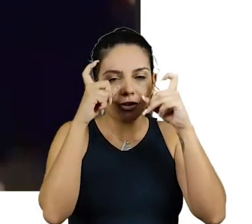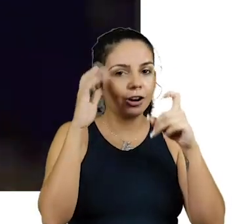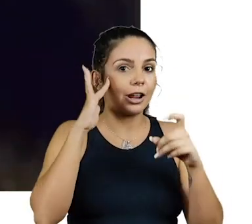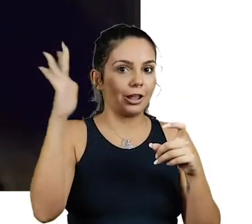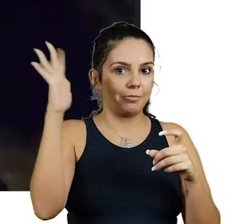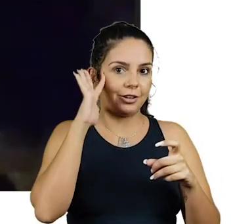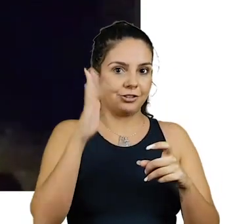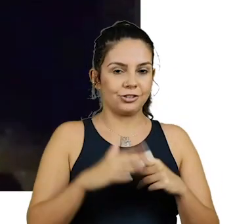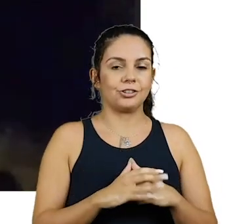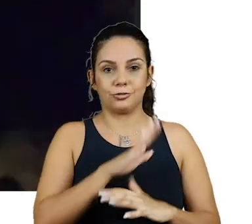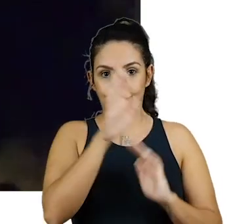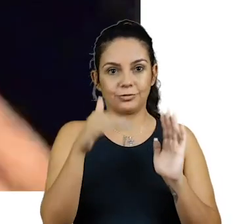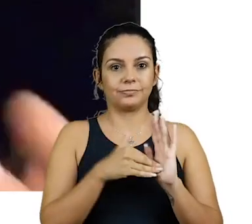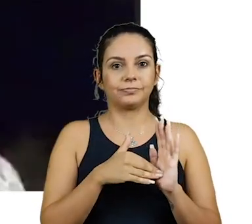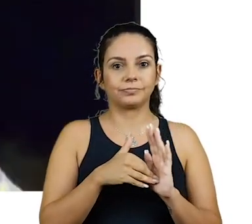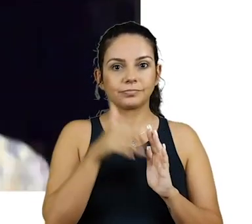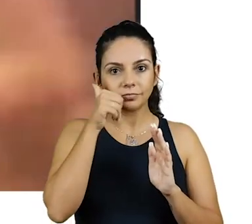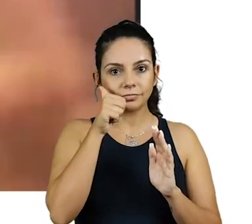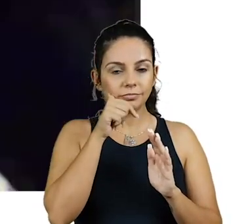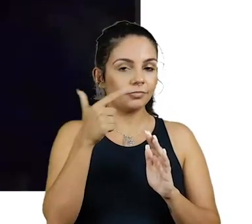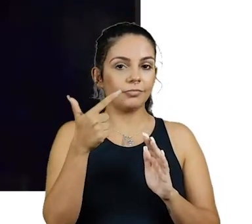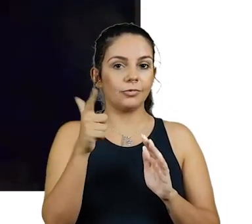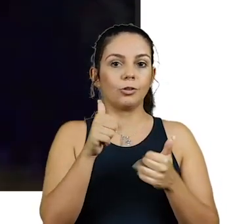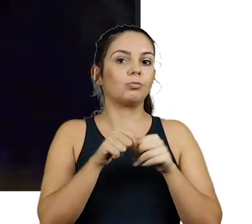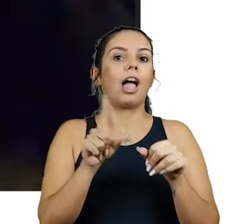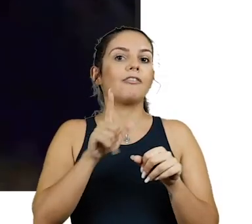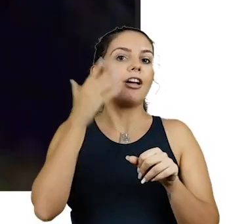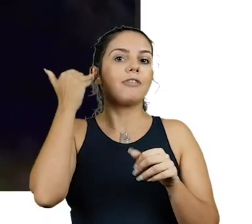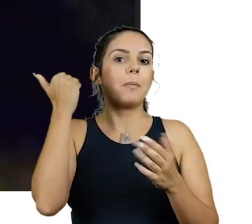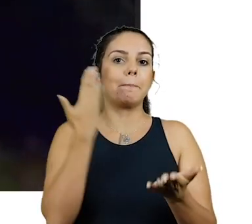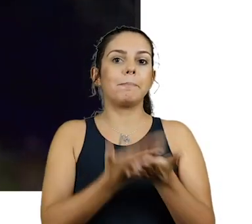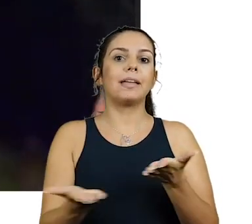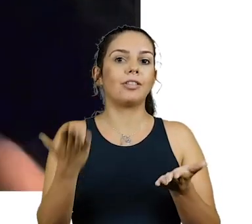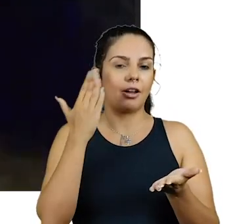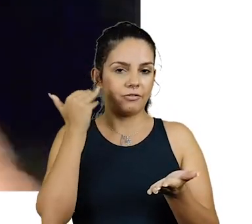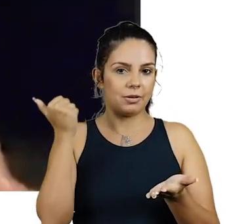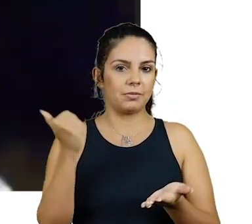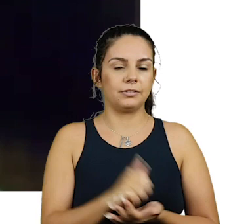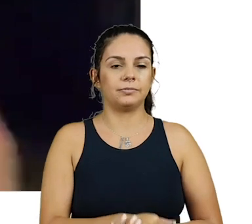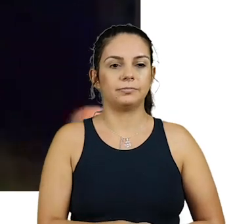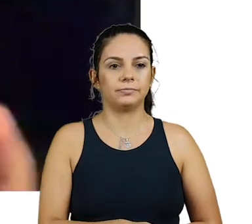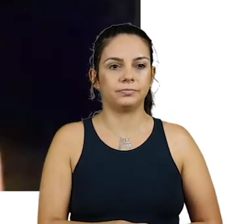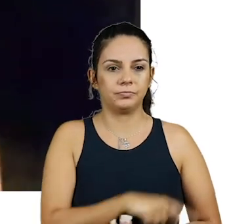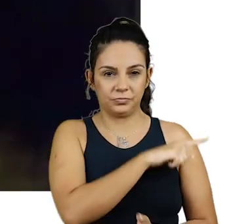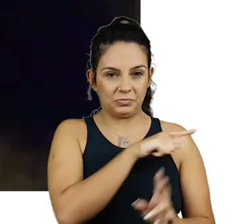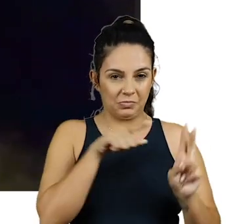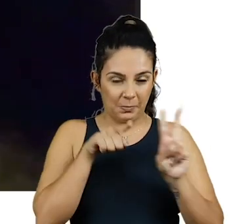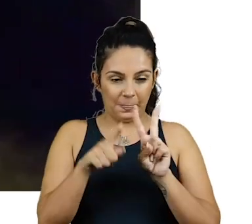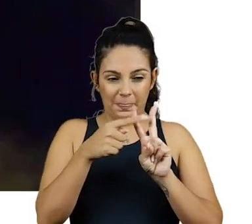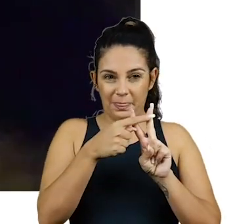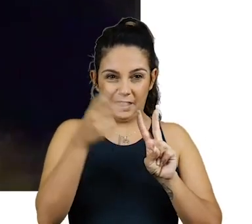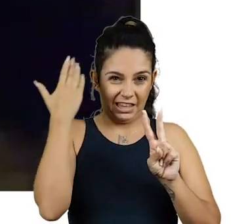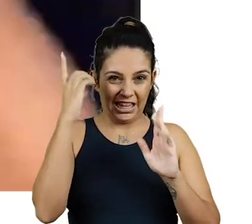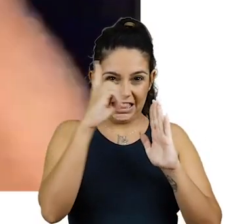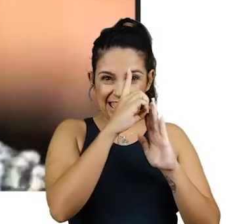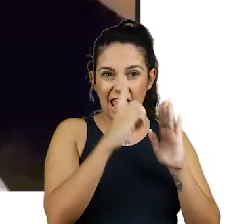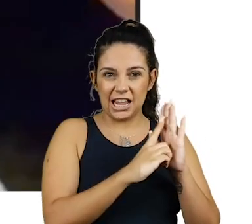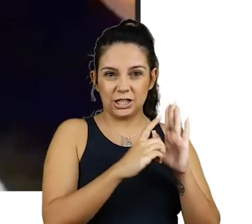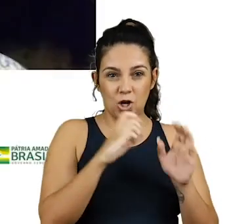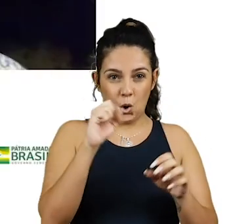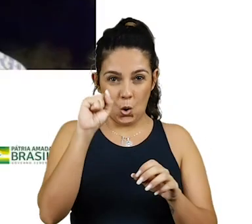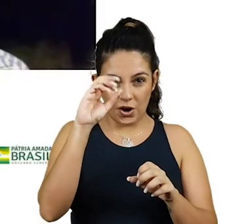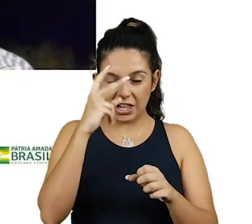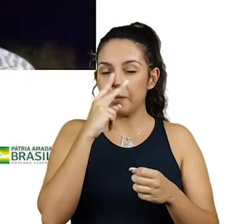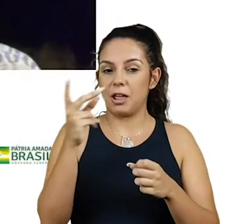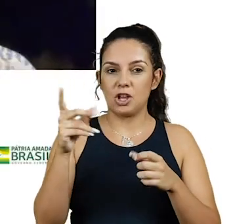aquela imponência toda para uma mulher que não estava no auge da sua carreira, entende? E na época, aí década de 80, talvez tenha sofrido